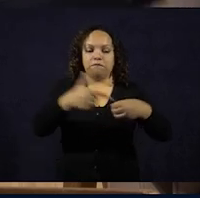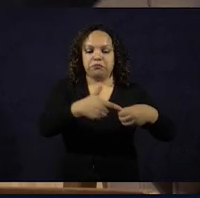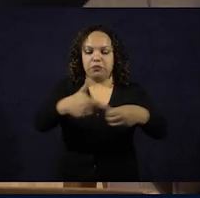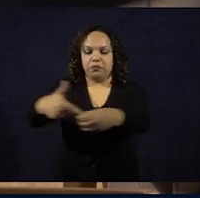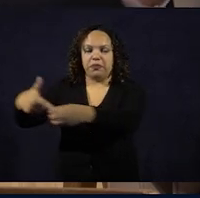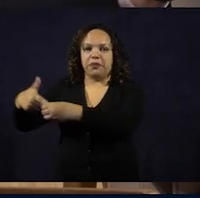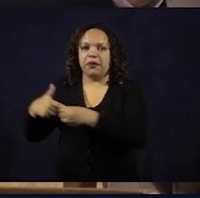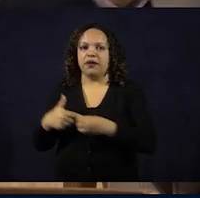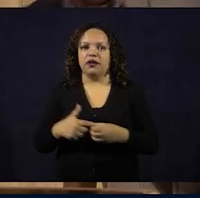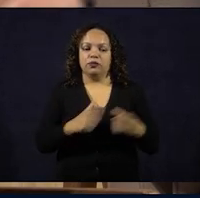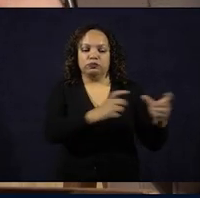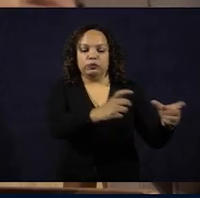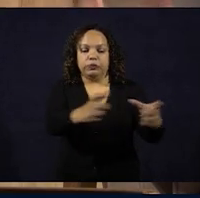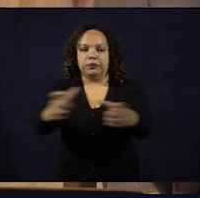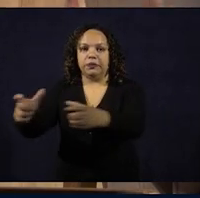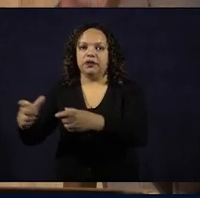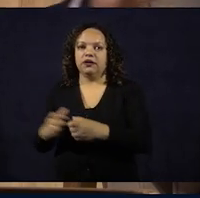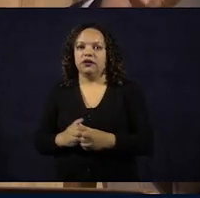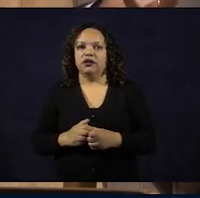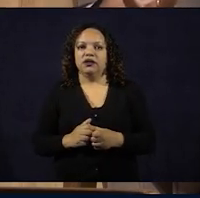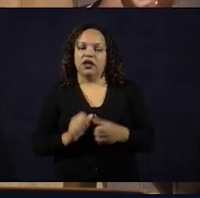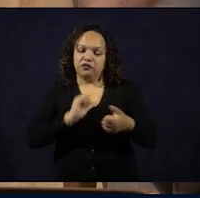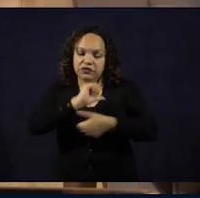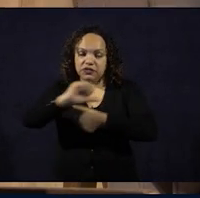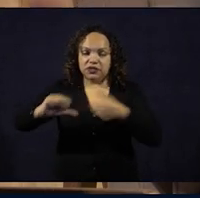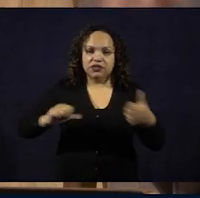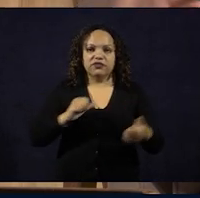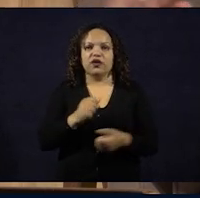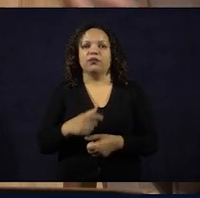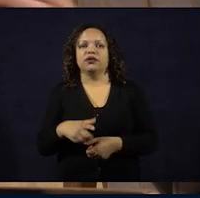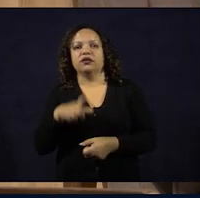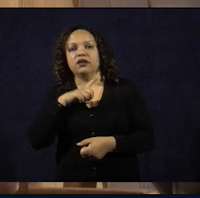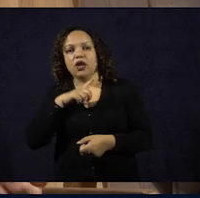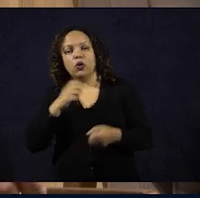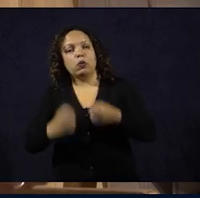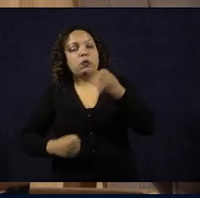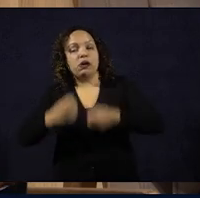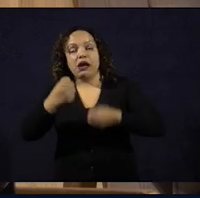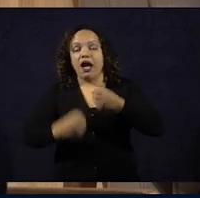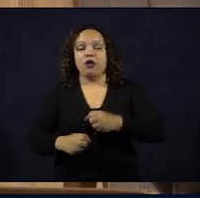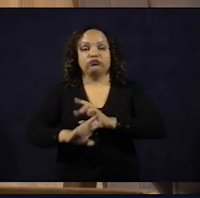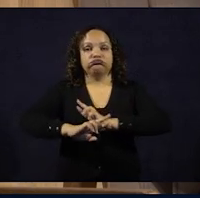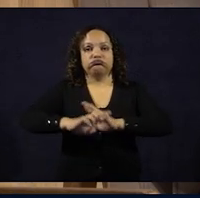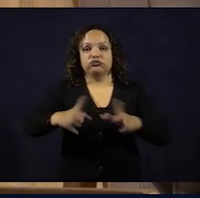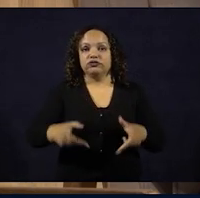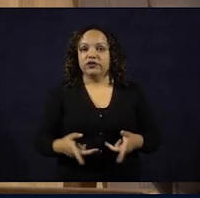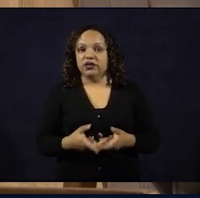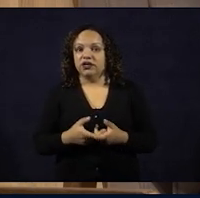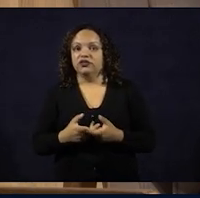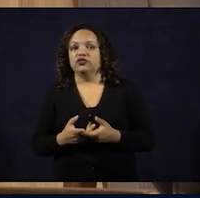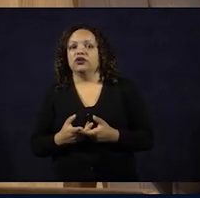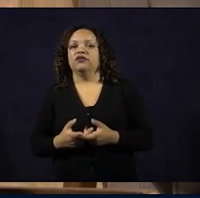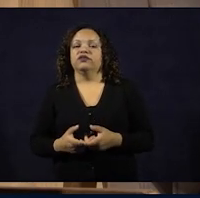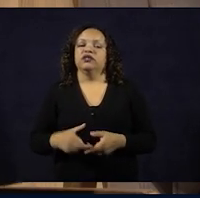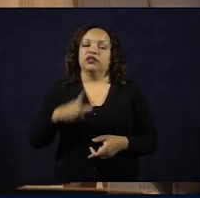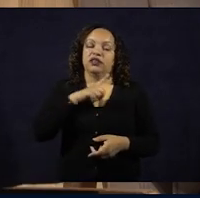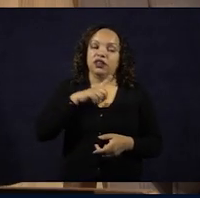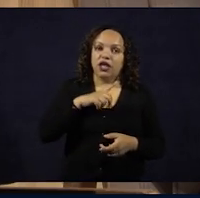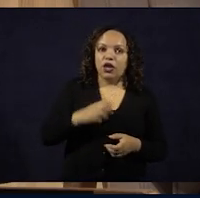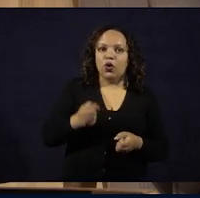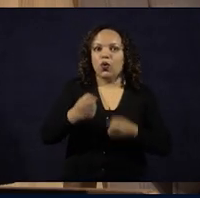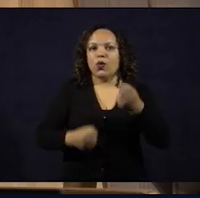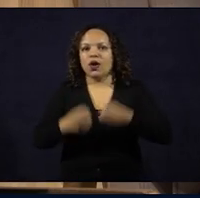líquido hidrogênio no destino aí você já tá com carro elétrico com uma rede que não precisa ter bateria Aí você vai ter o benefício do carro elétrico